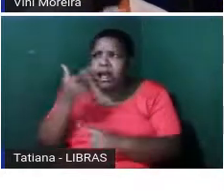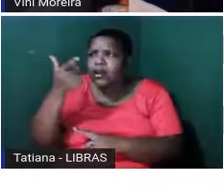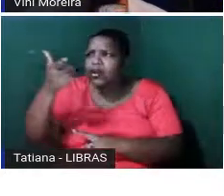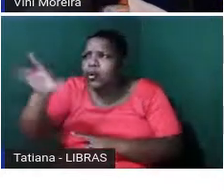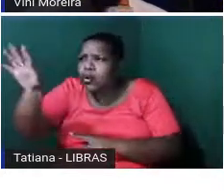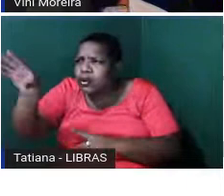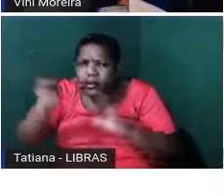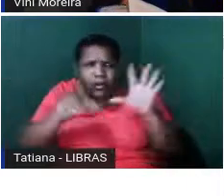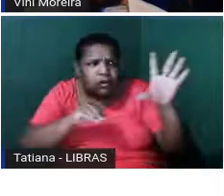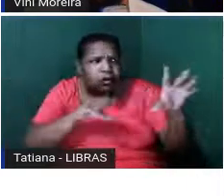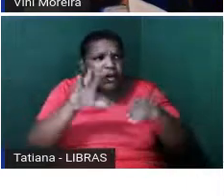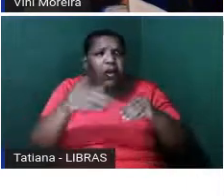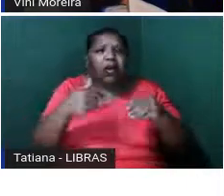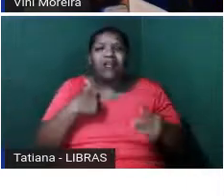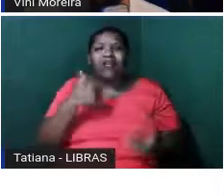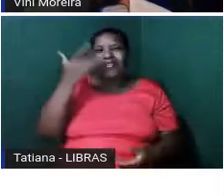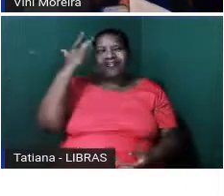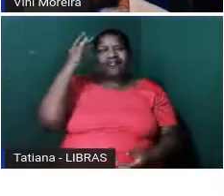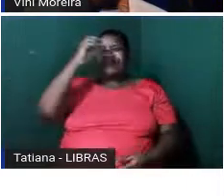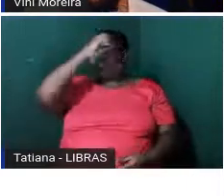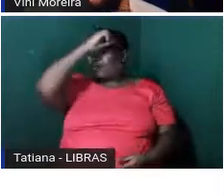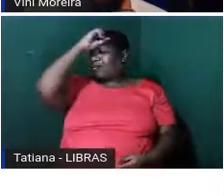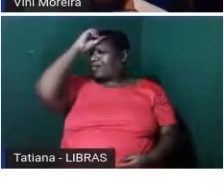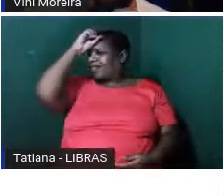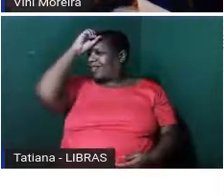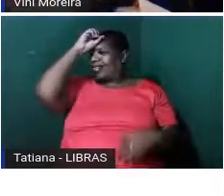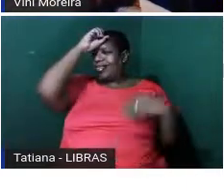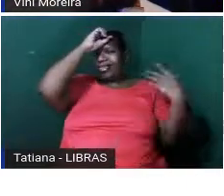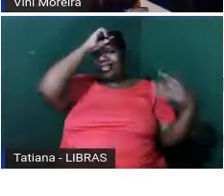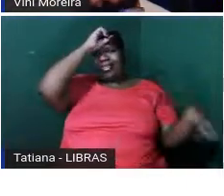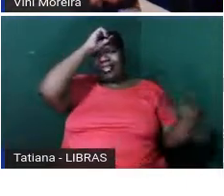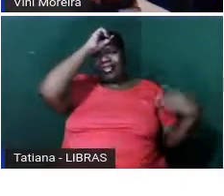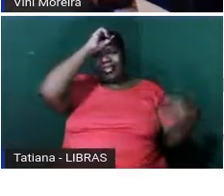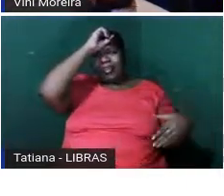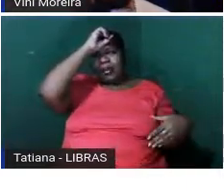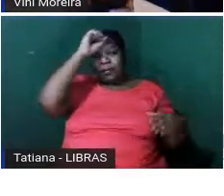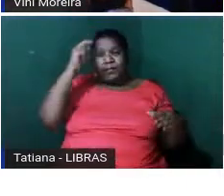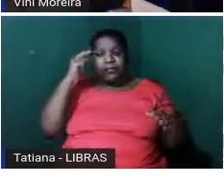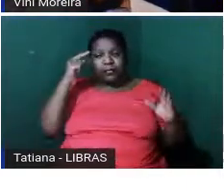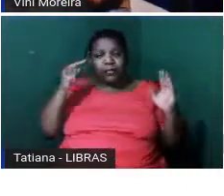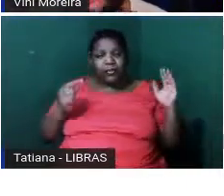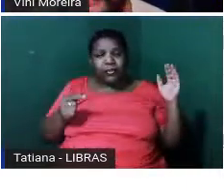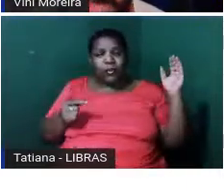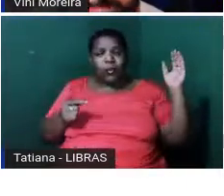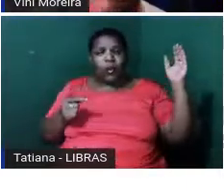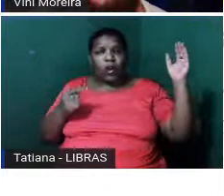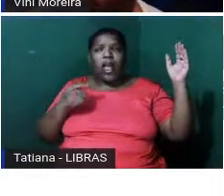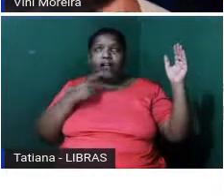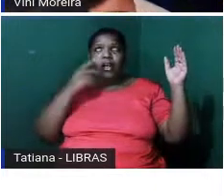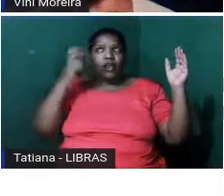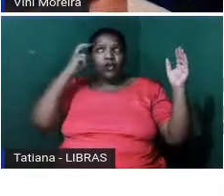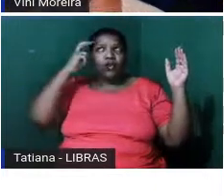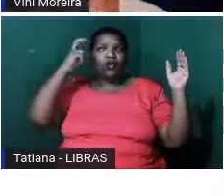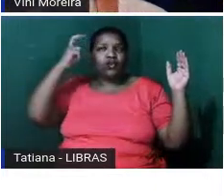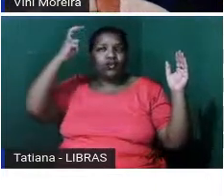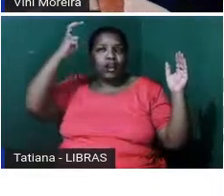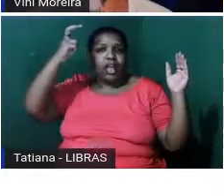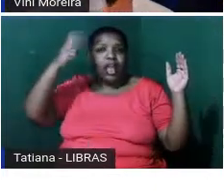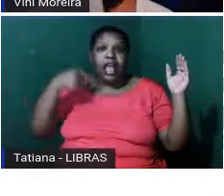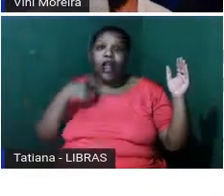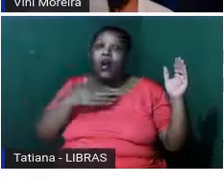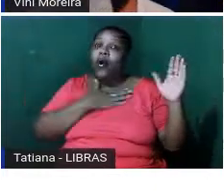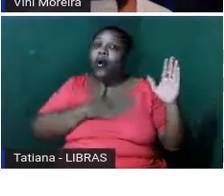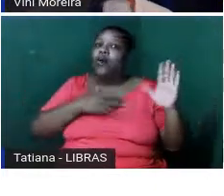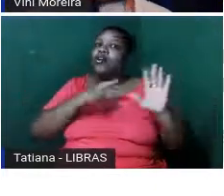você vê que na verdade você não sabe nada nessa parte nesse pico do gráfico Onde está falando sou um gênio Eu gosto muito de uma outra